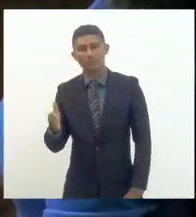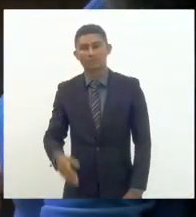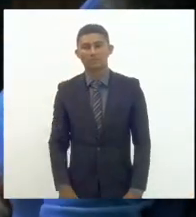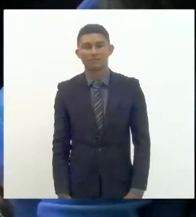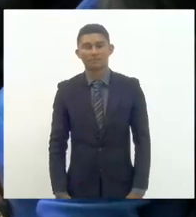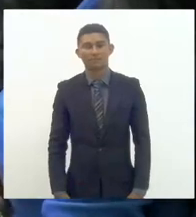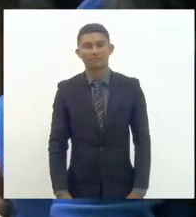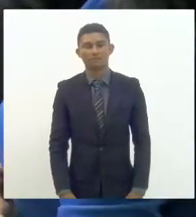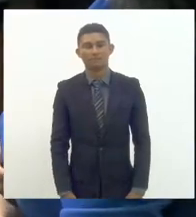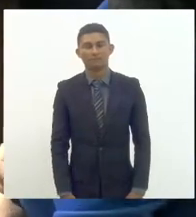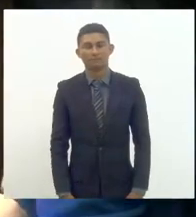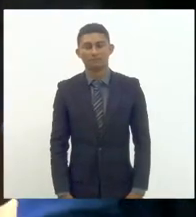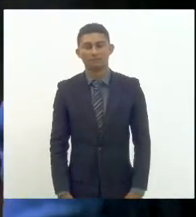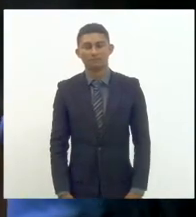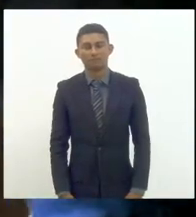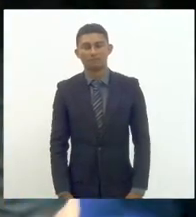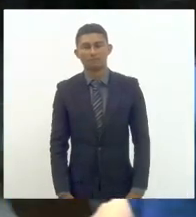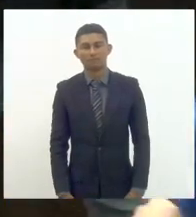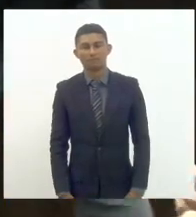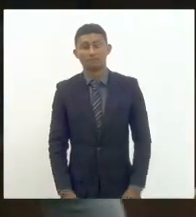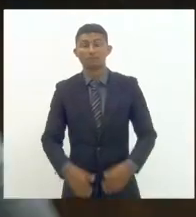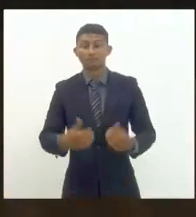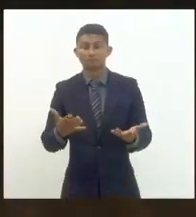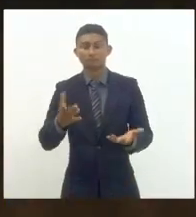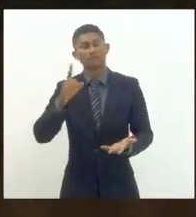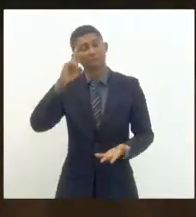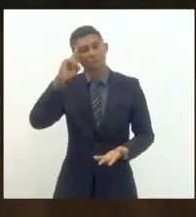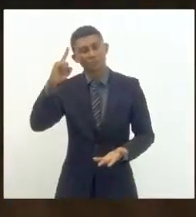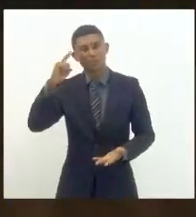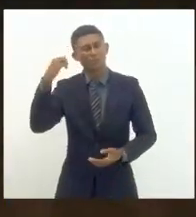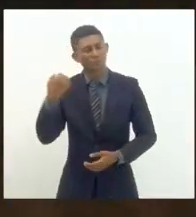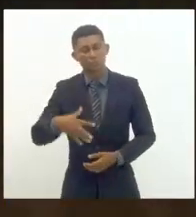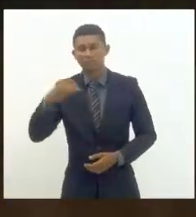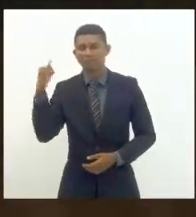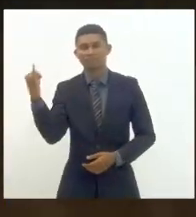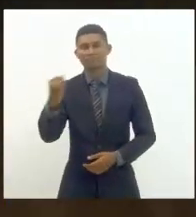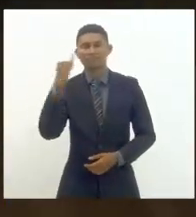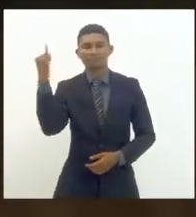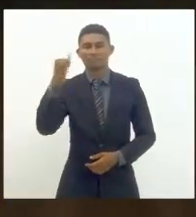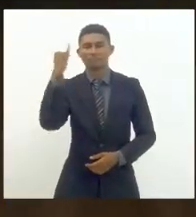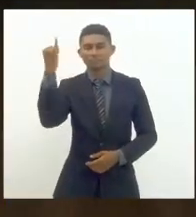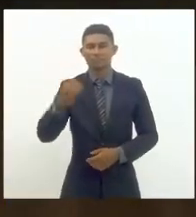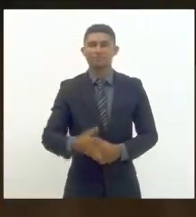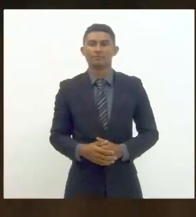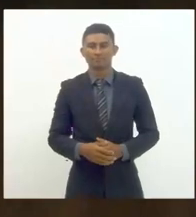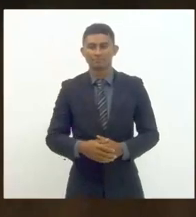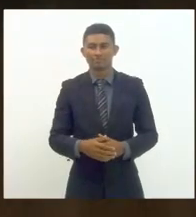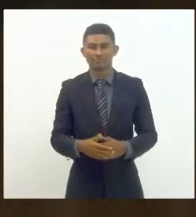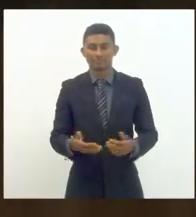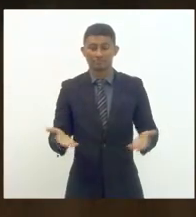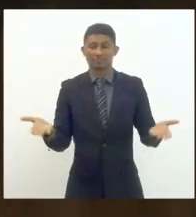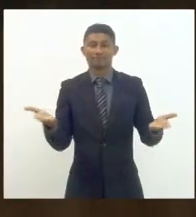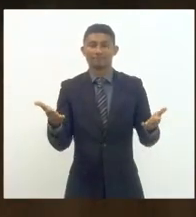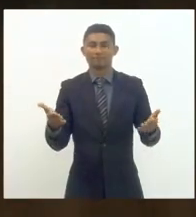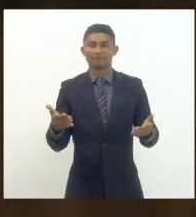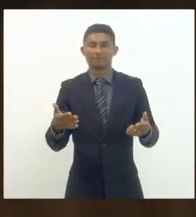projeto. Parabéns. Senhor presidente, dia histórico, ao findar aqui esse